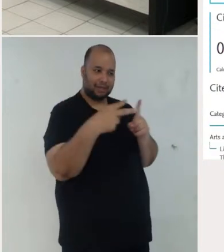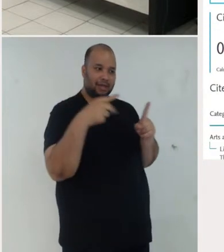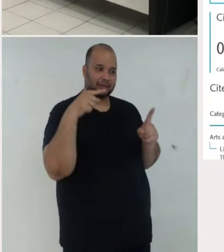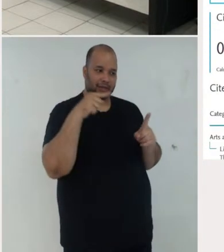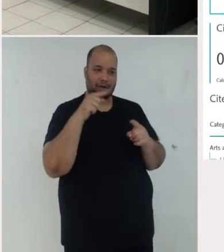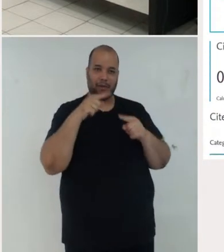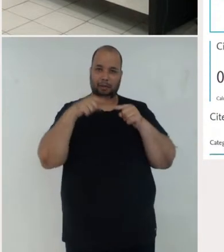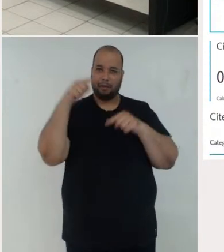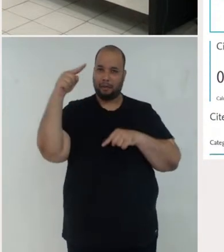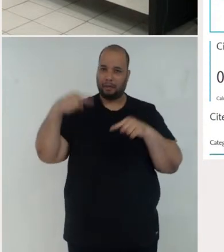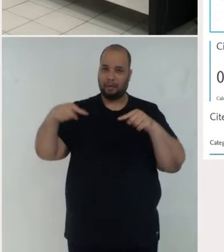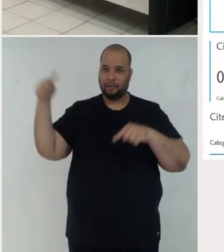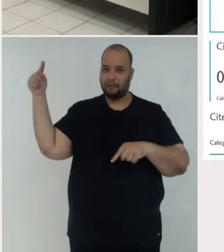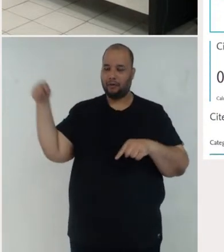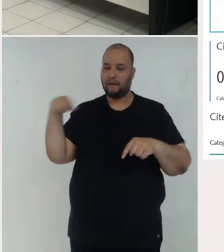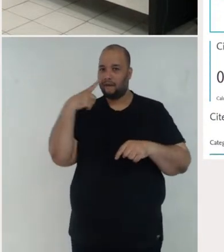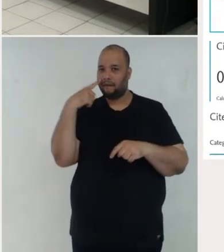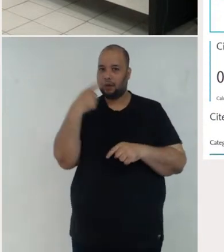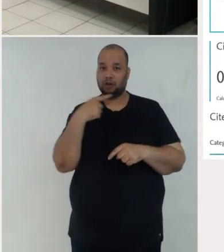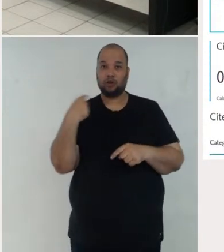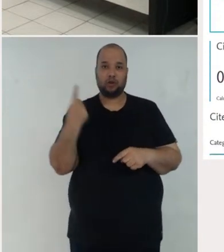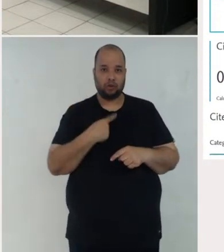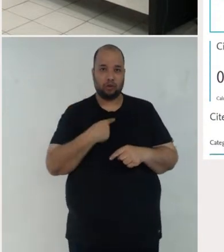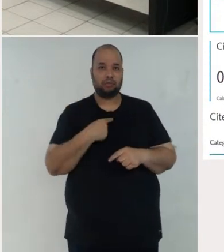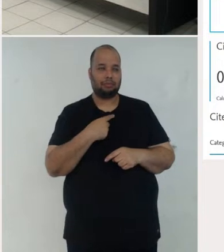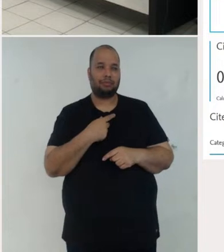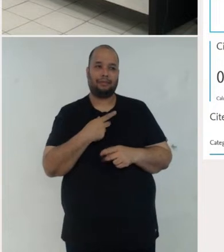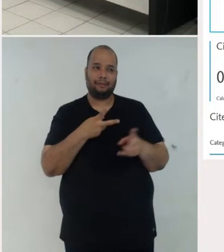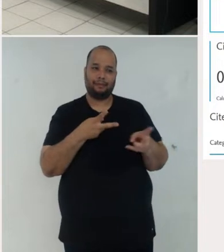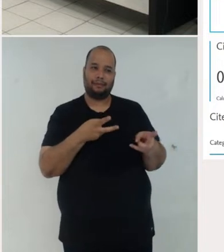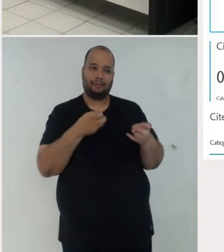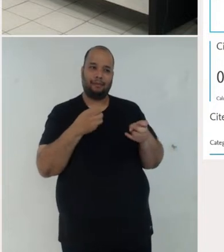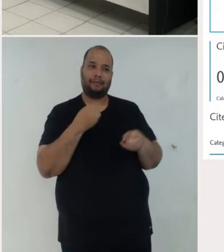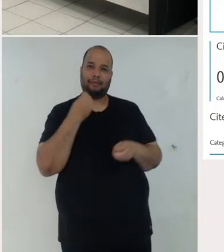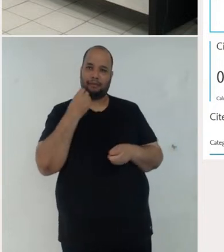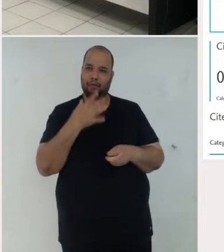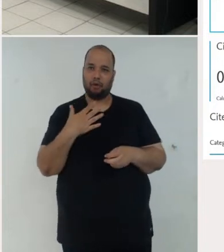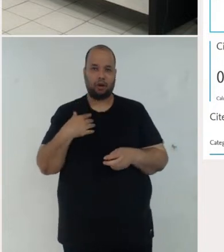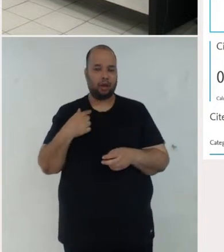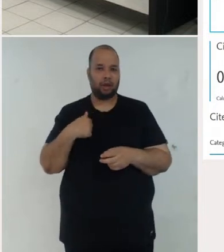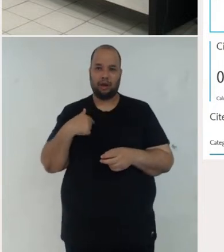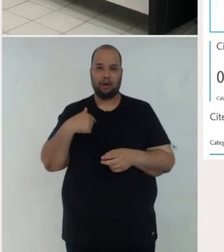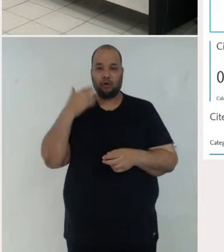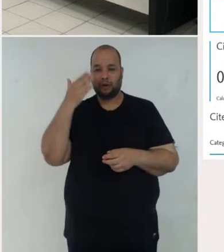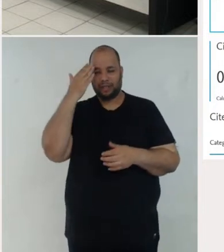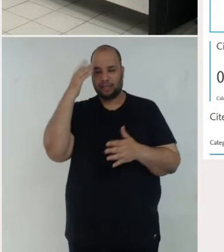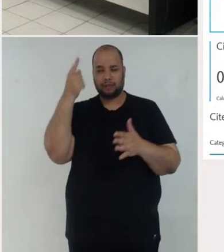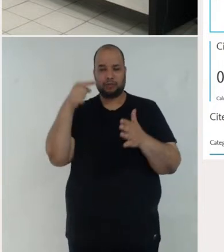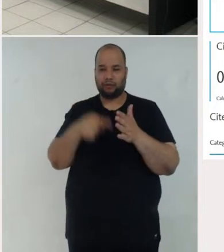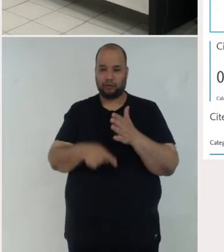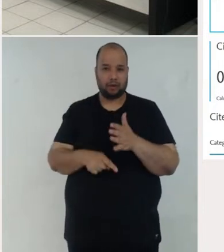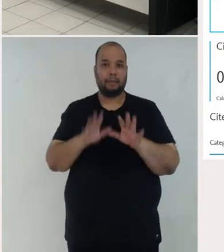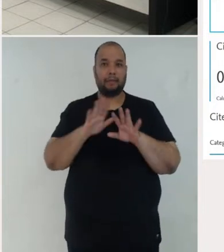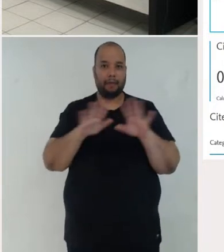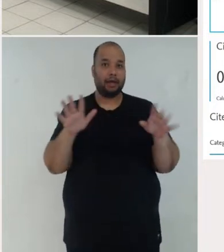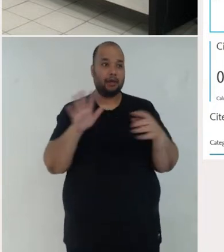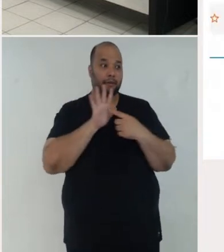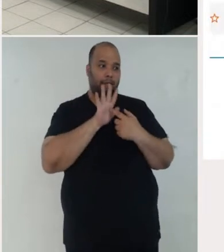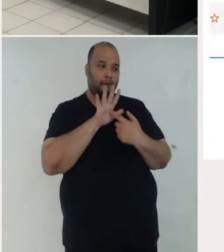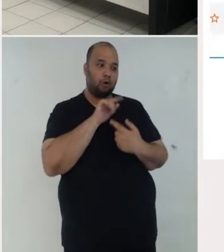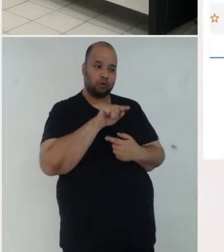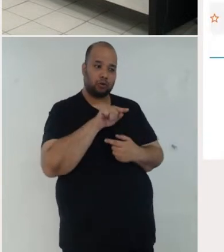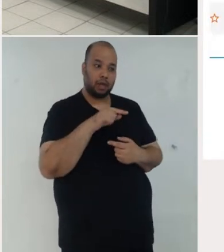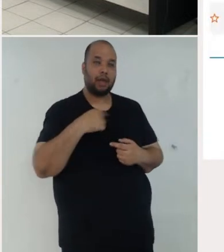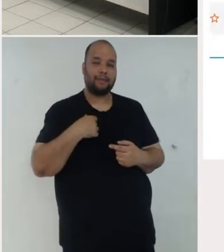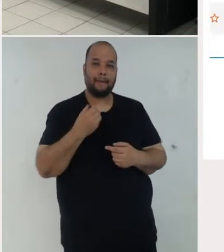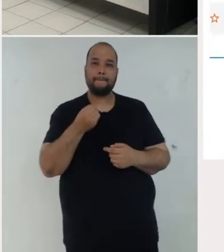ali, né. Isso é muito bom. Eu não sou muito entendida dessas coisas, não tive tempo de estudar a fundo, mas isso que aparece ali é muito